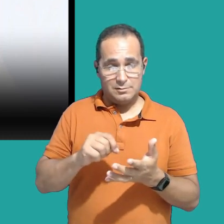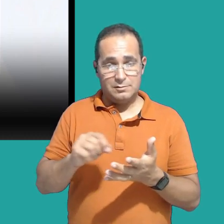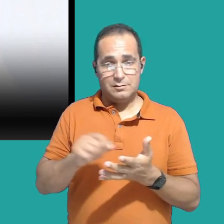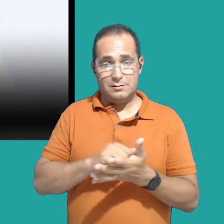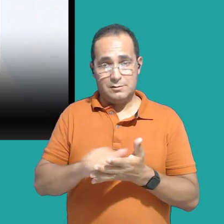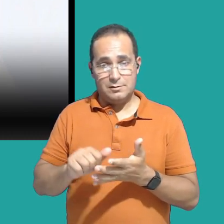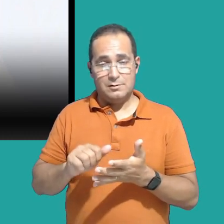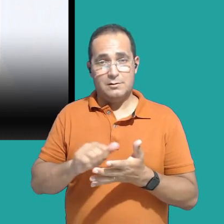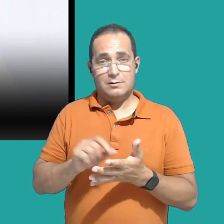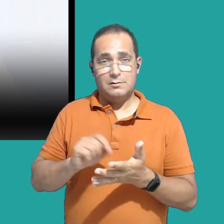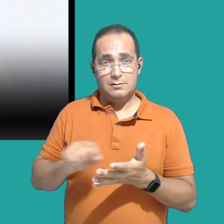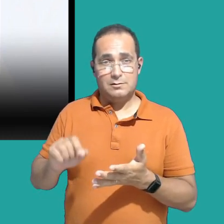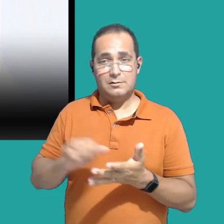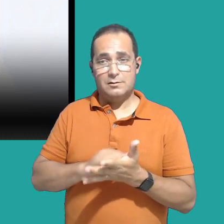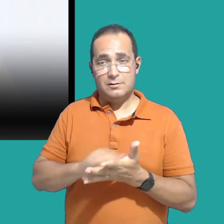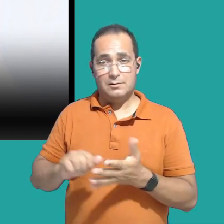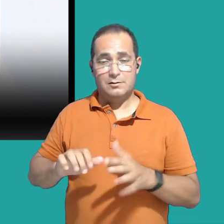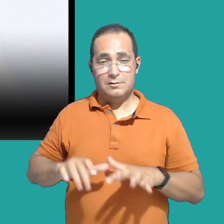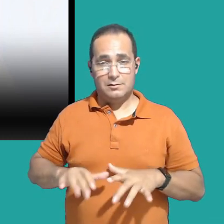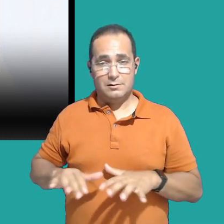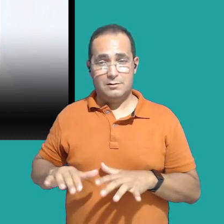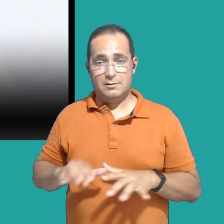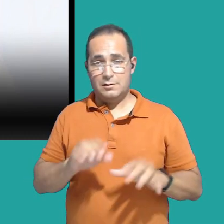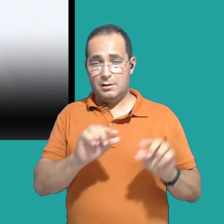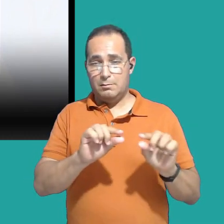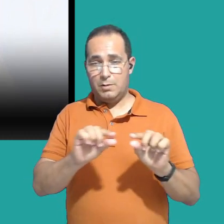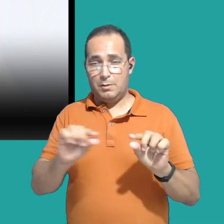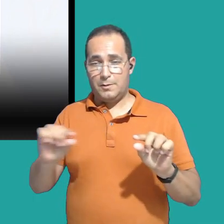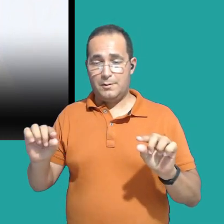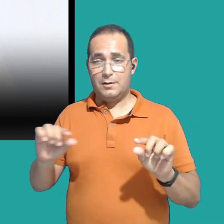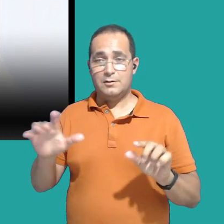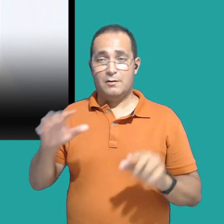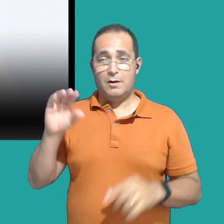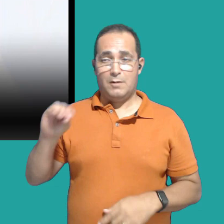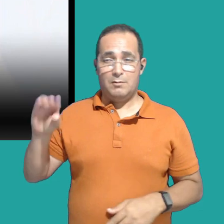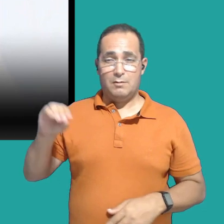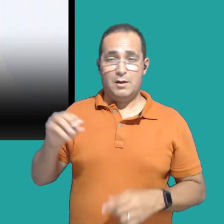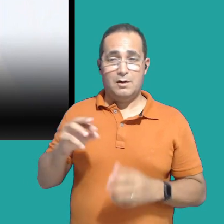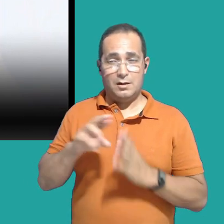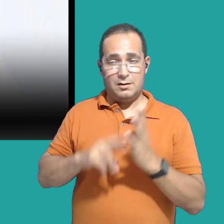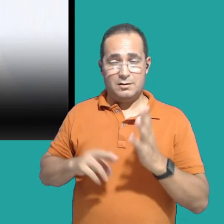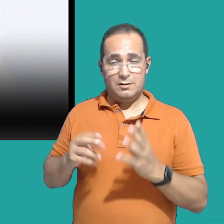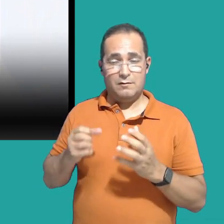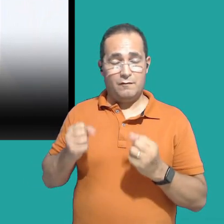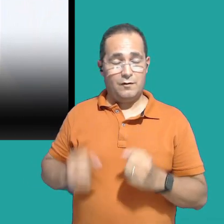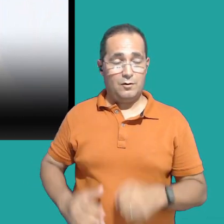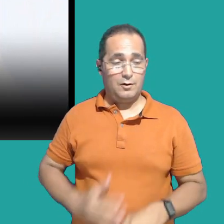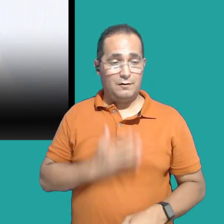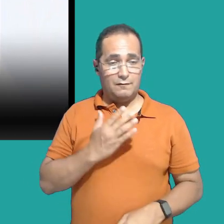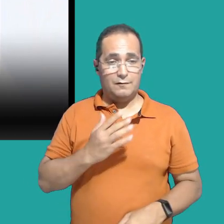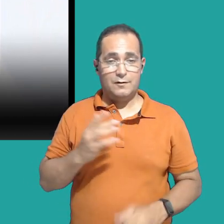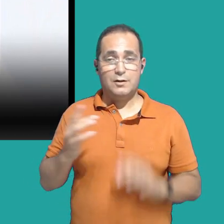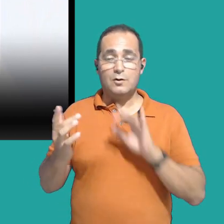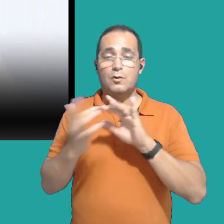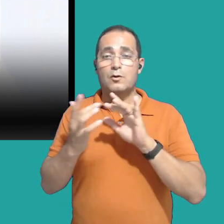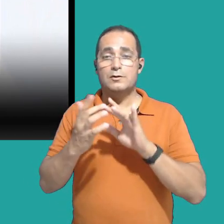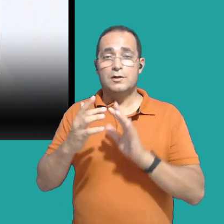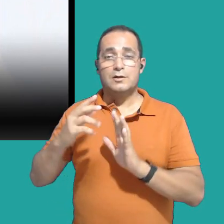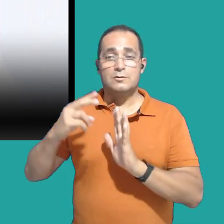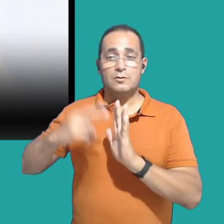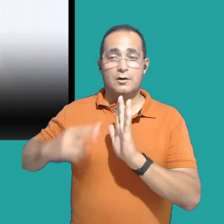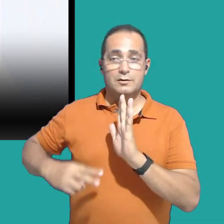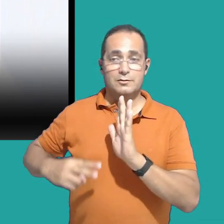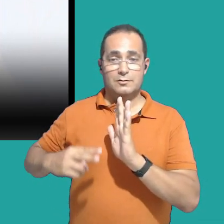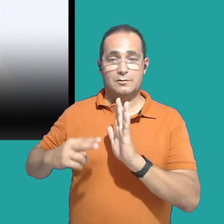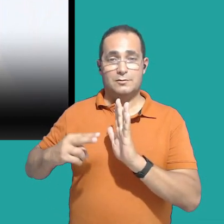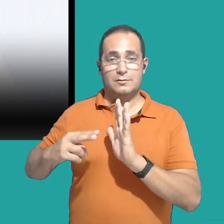escrevendo e apagando. Eu não tinha essa oportunidade, então fazer uma redação ditada para mim foi horrível. Pesado, é pesado. E esse contato com